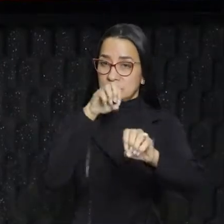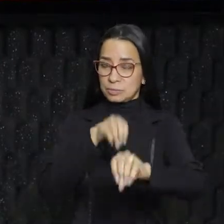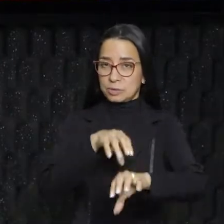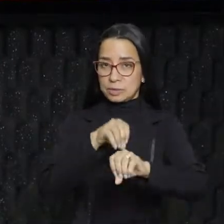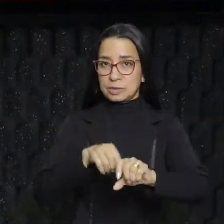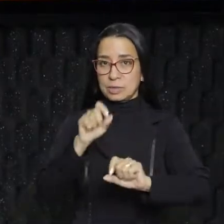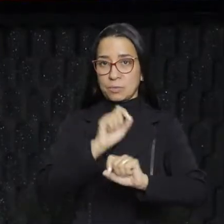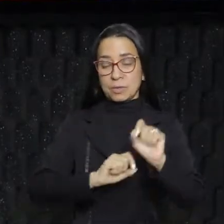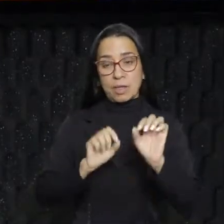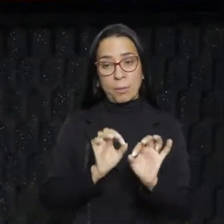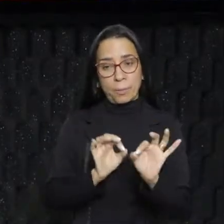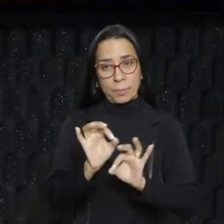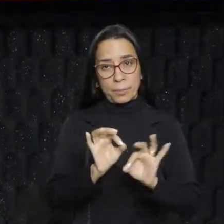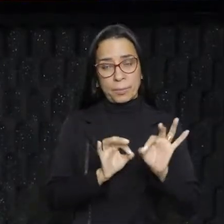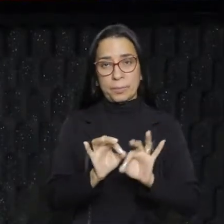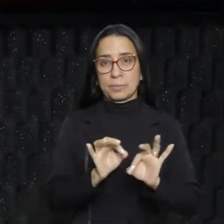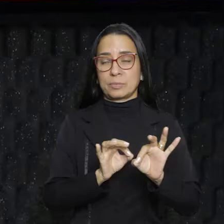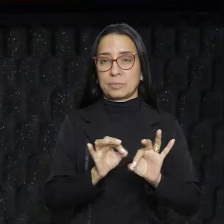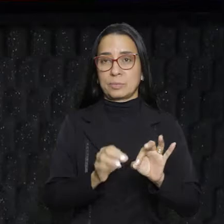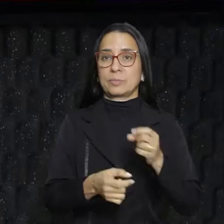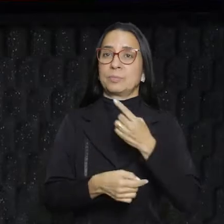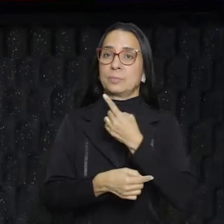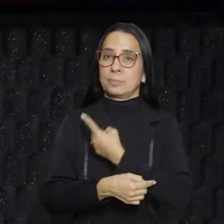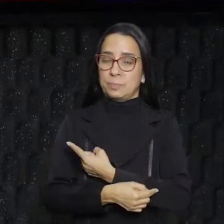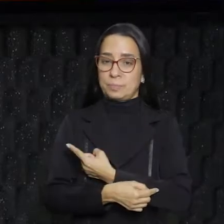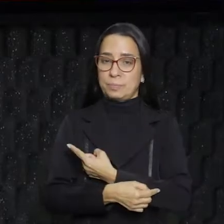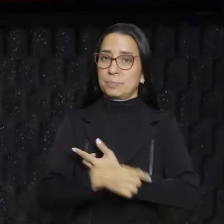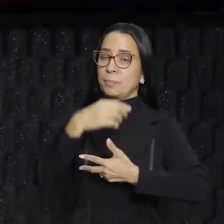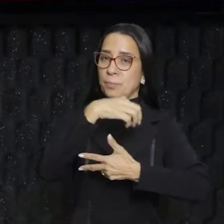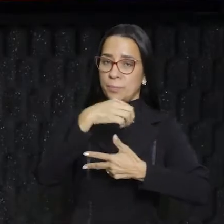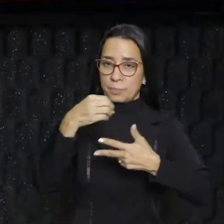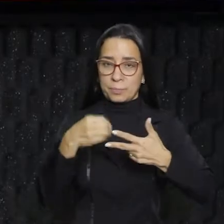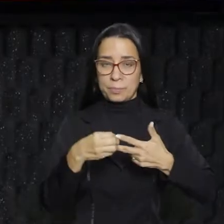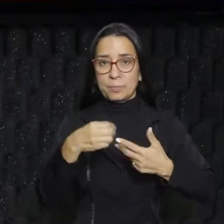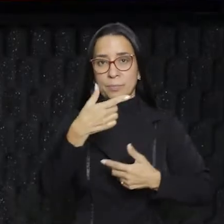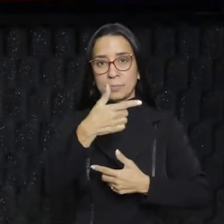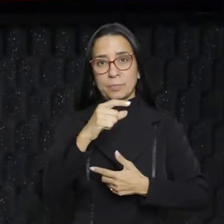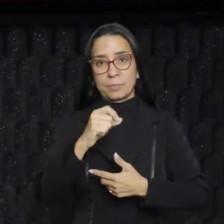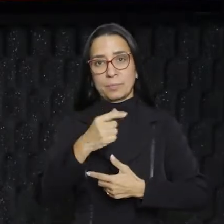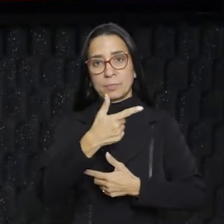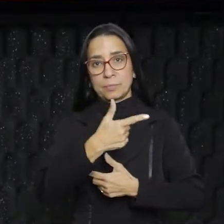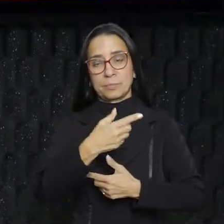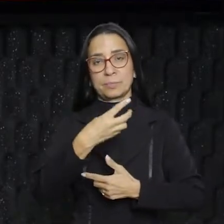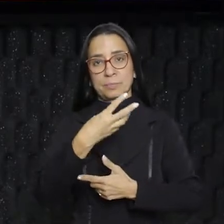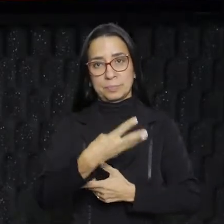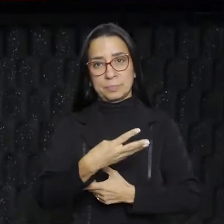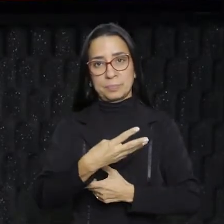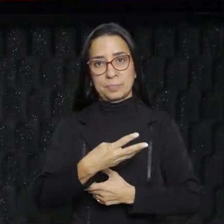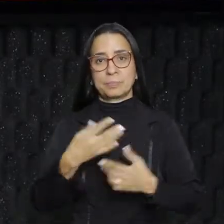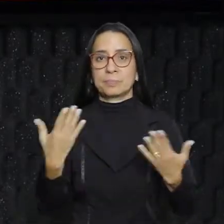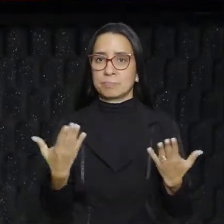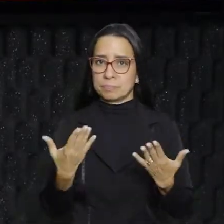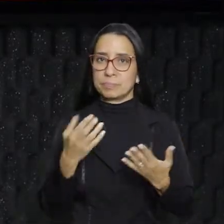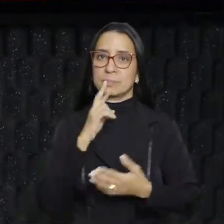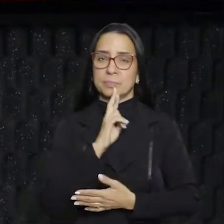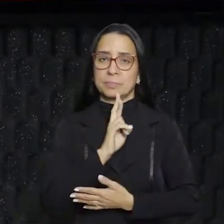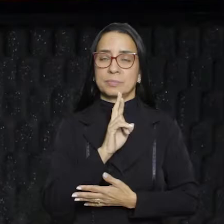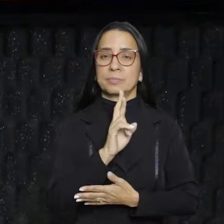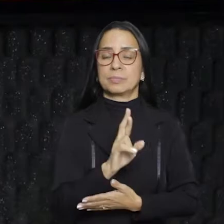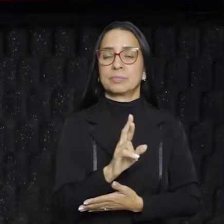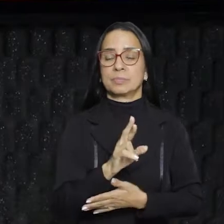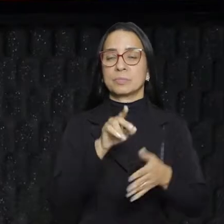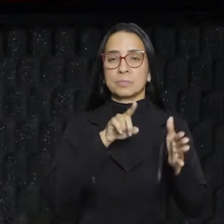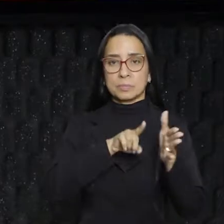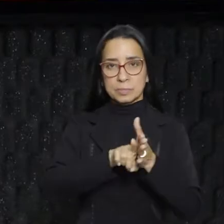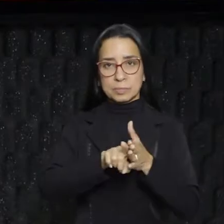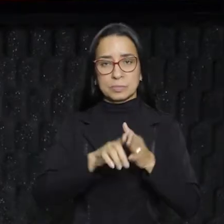um preparatório, meu estudante, para o Enem 2023. Estamos aí resolvendo várias questões